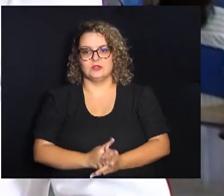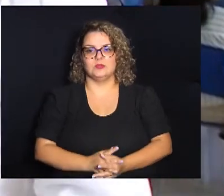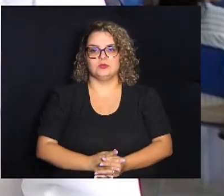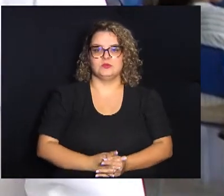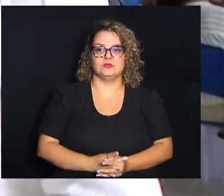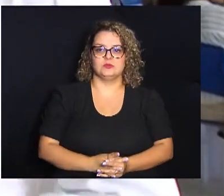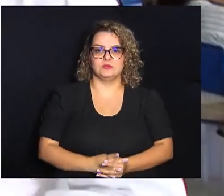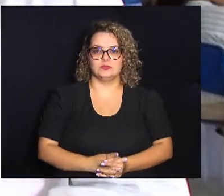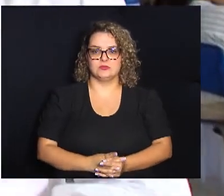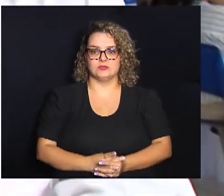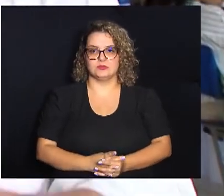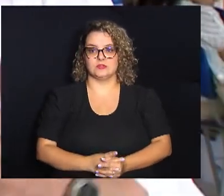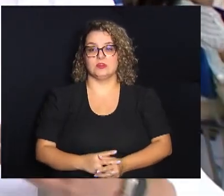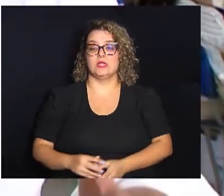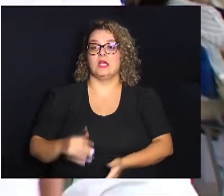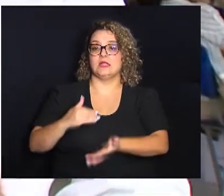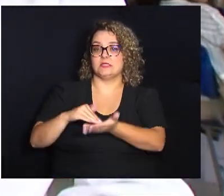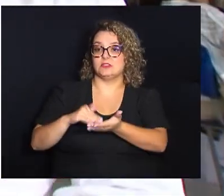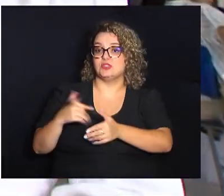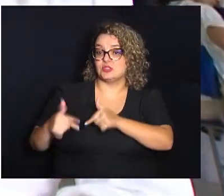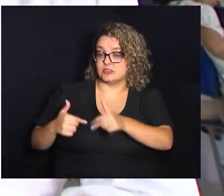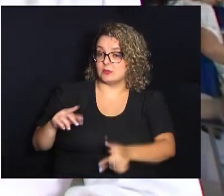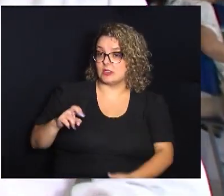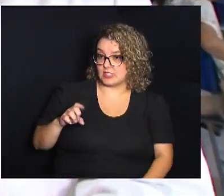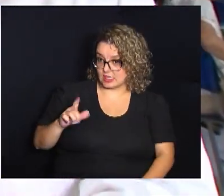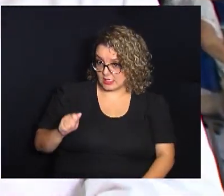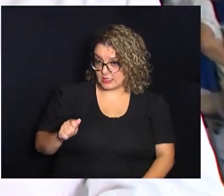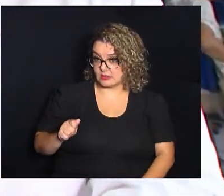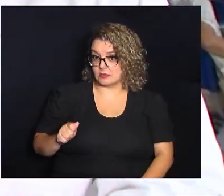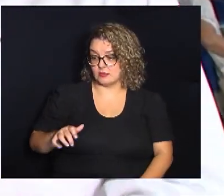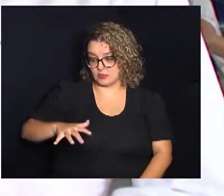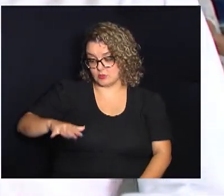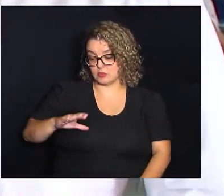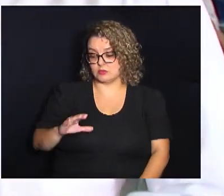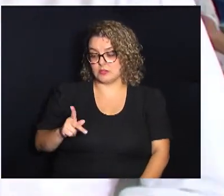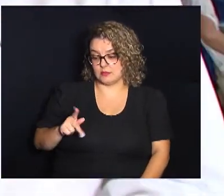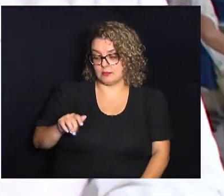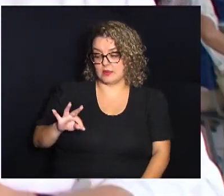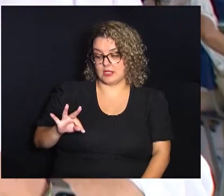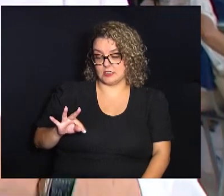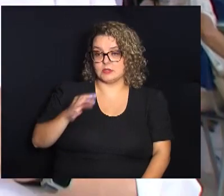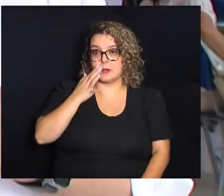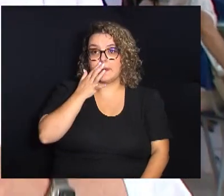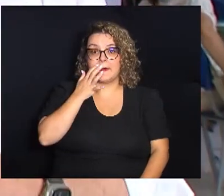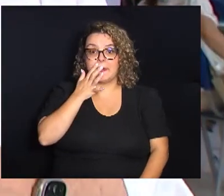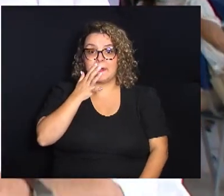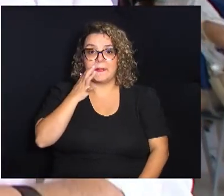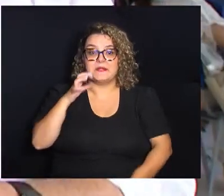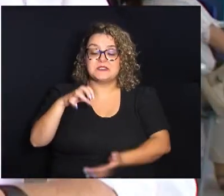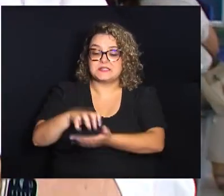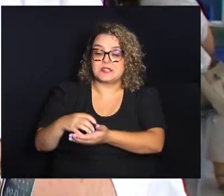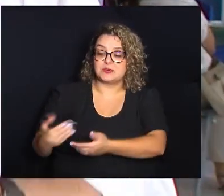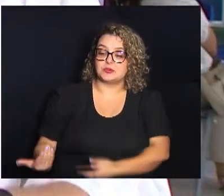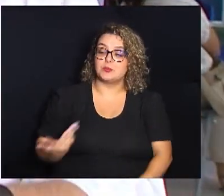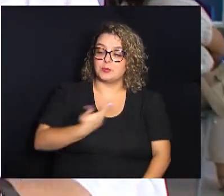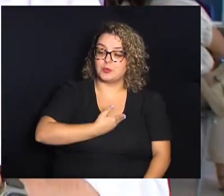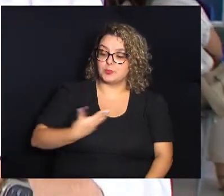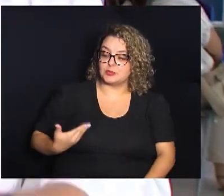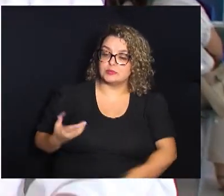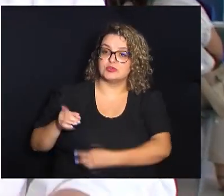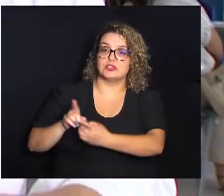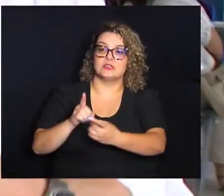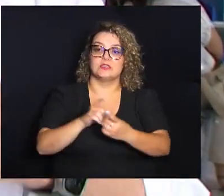A Secretaria de Trabalho e Renda, através do CEPAT, Centro Público de Atendimento ao Trabalhador, nós temos hoje o